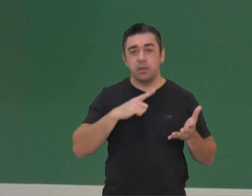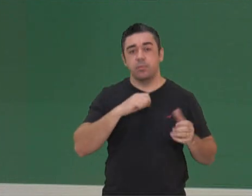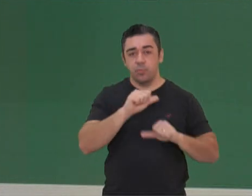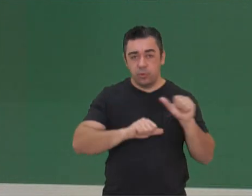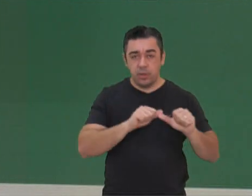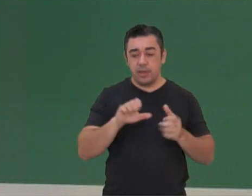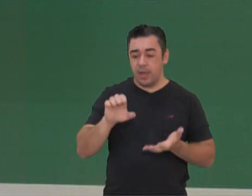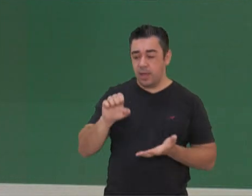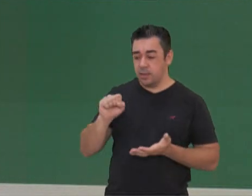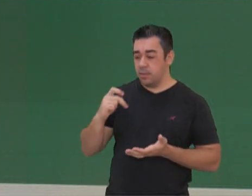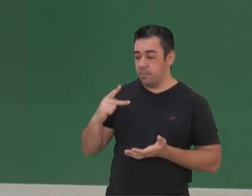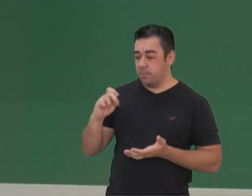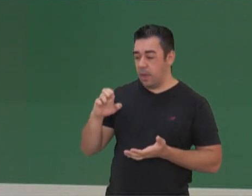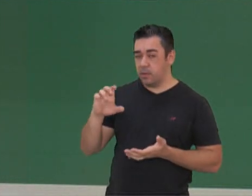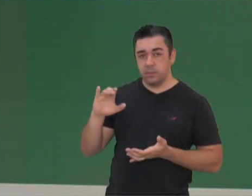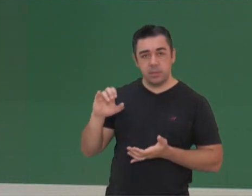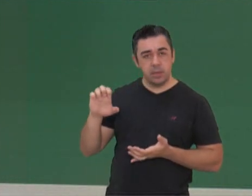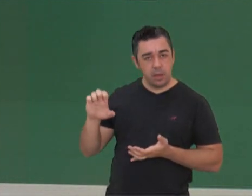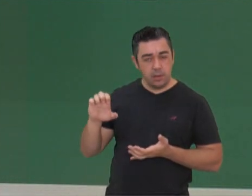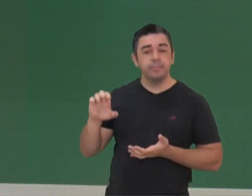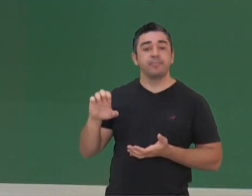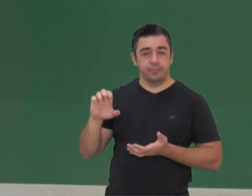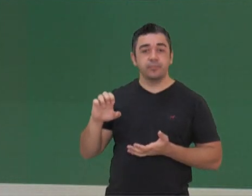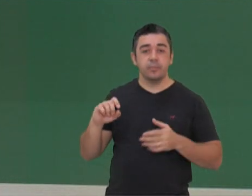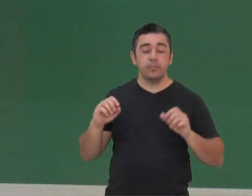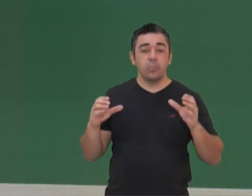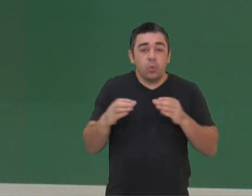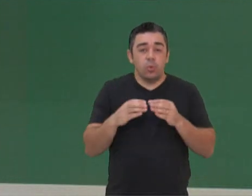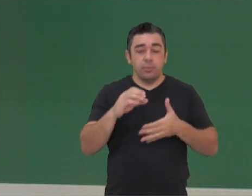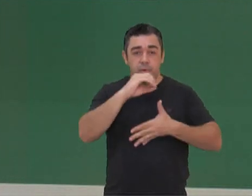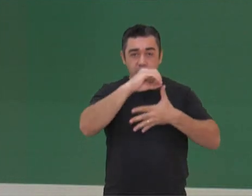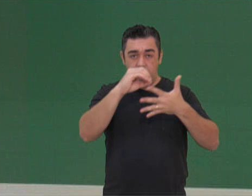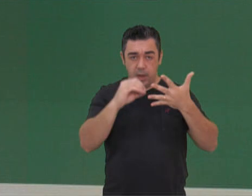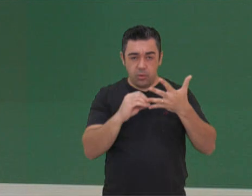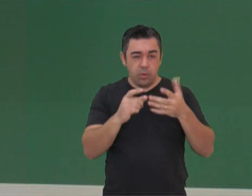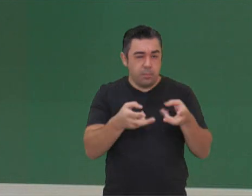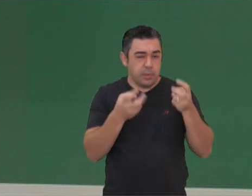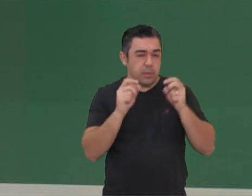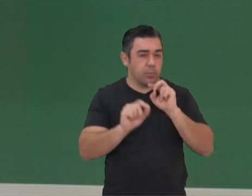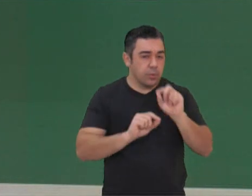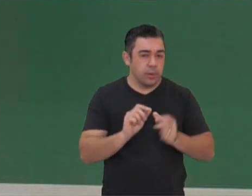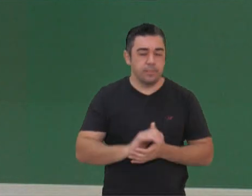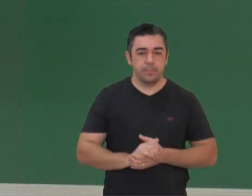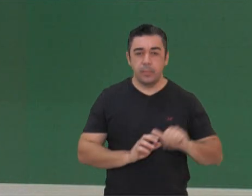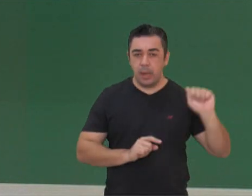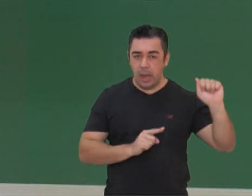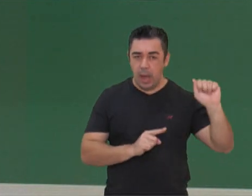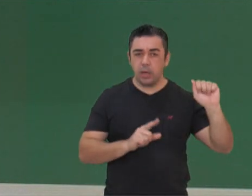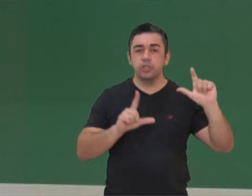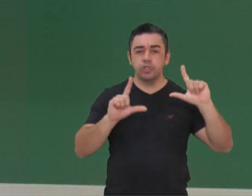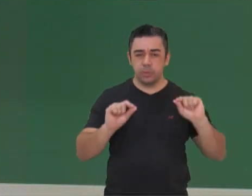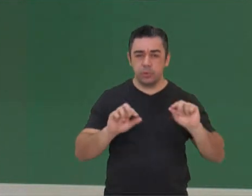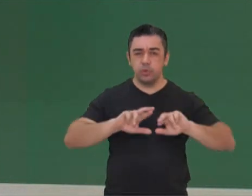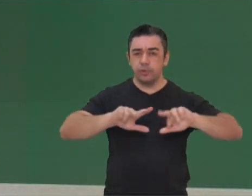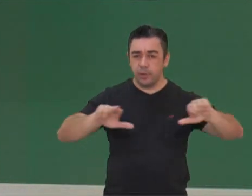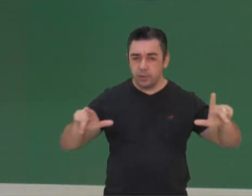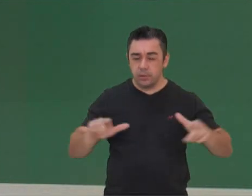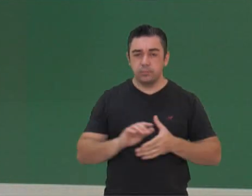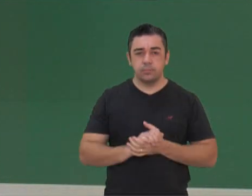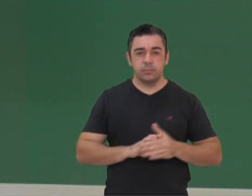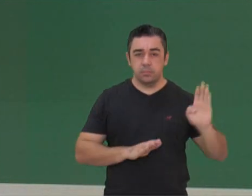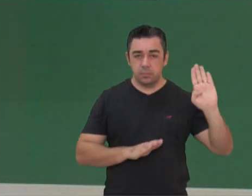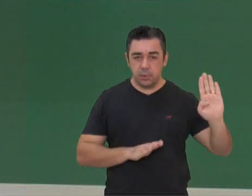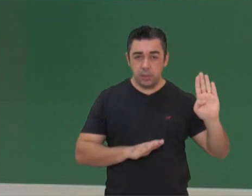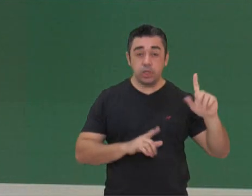de espécie para reino, é possível observar que: letra A, diminui a diversidade biológica. Letra